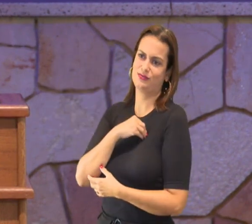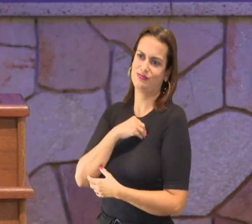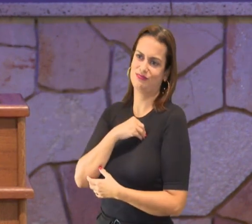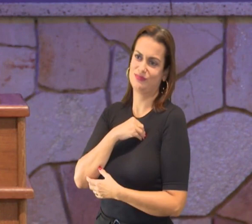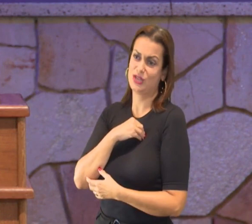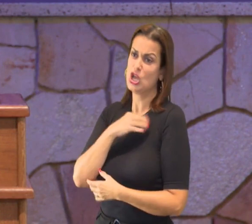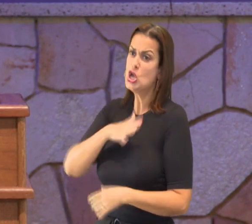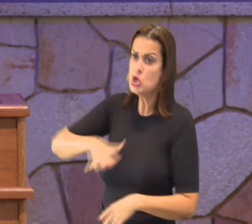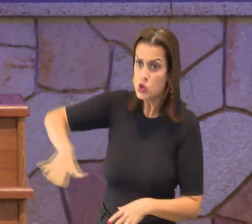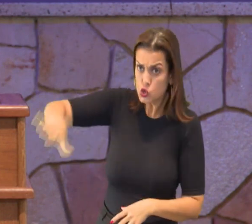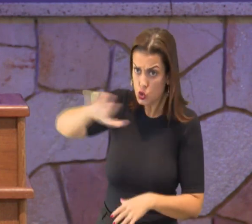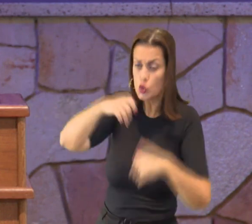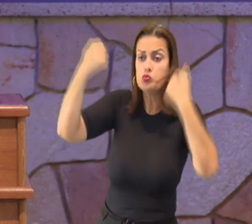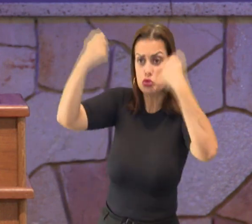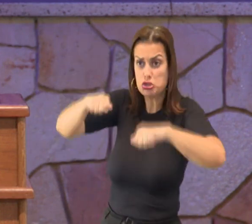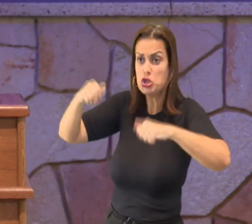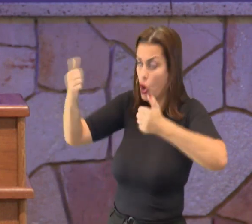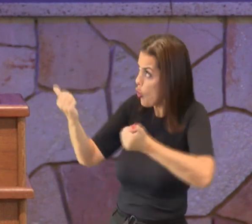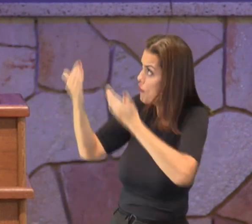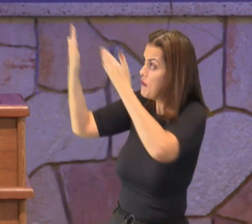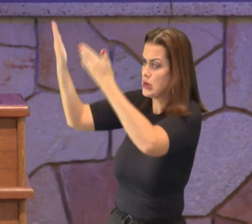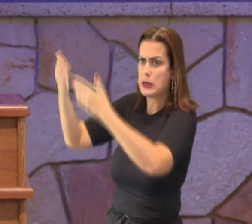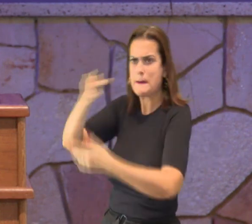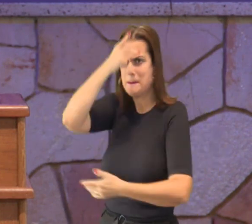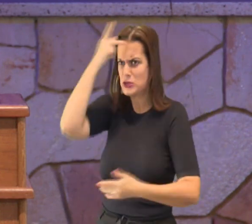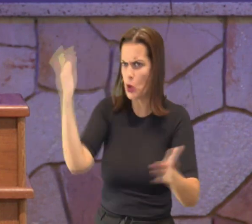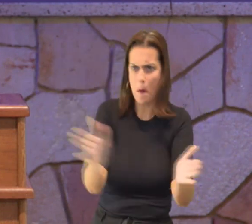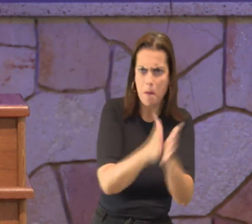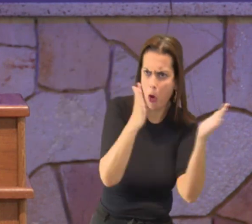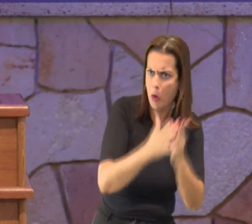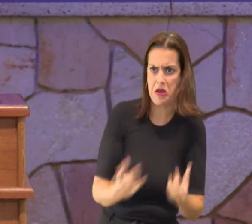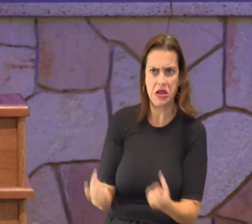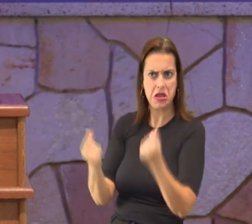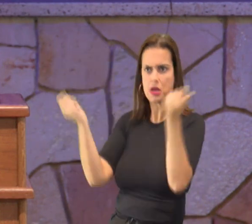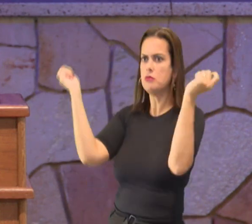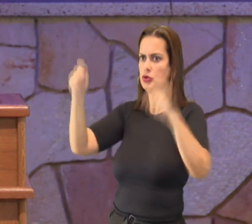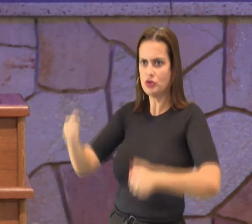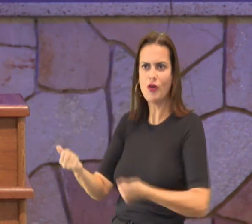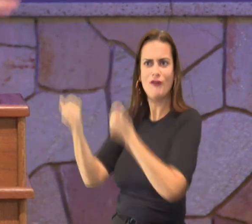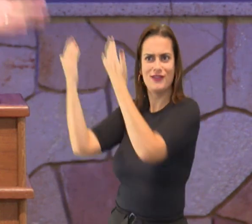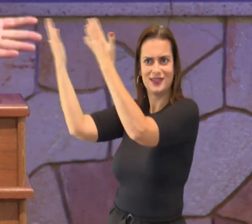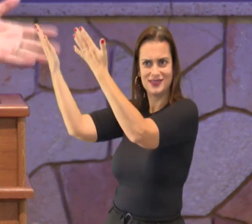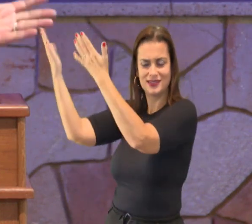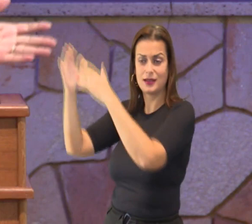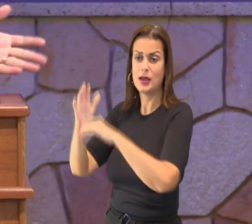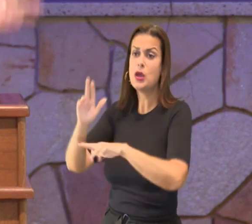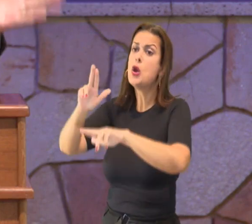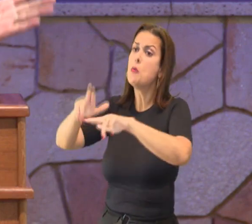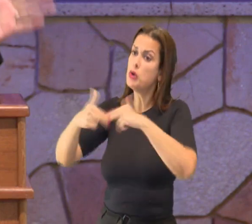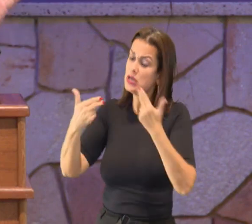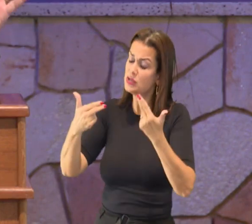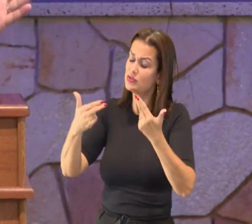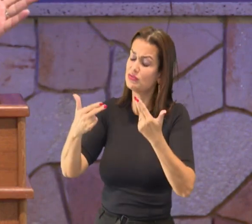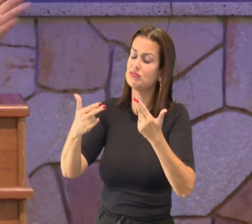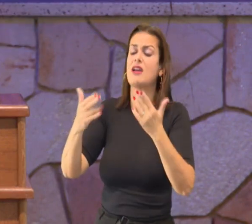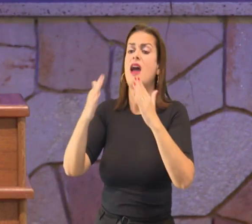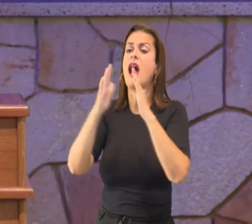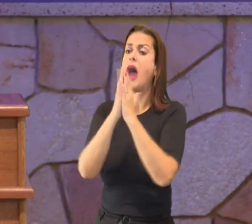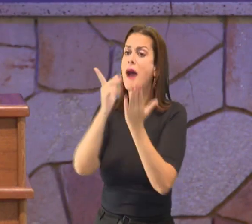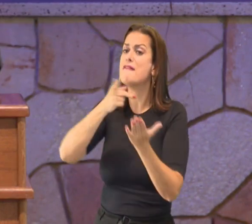Todos poderiam oferecer alguma coisa ao Senhor, ricos e pobres. Por isso que a Bíblia fala de alguns animais